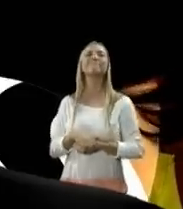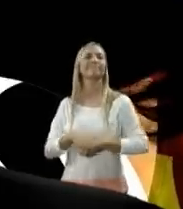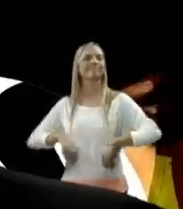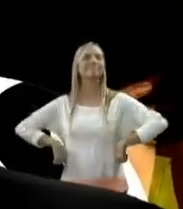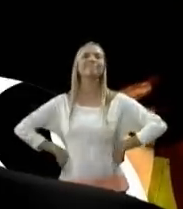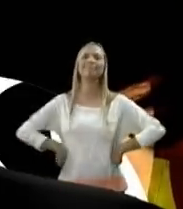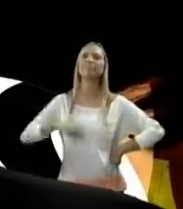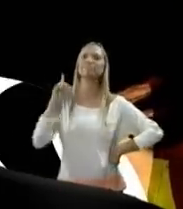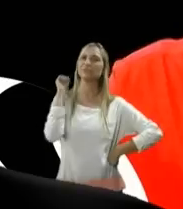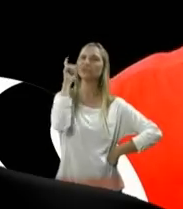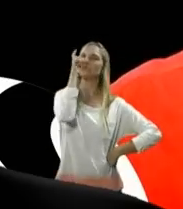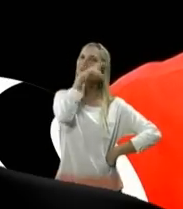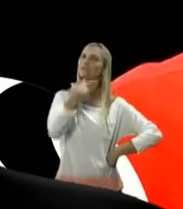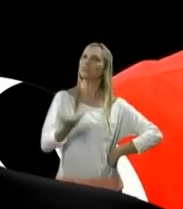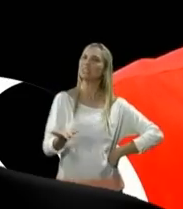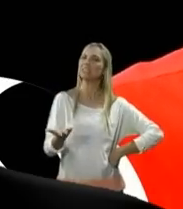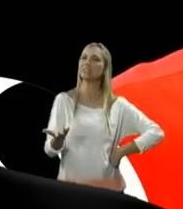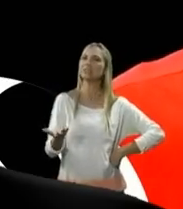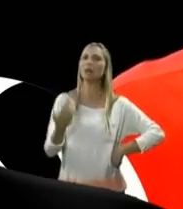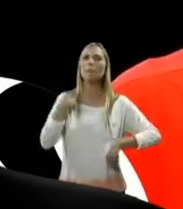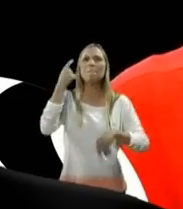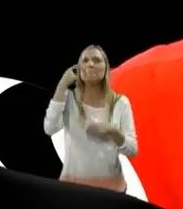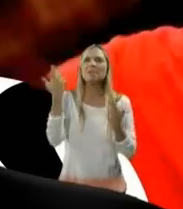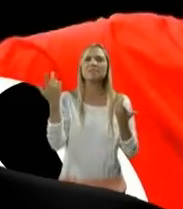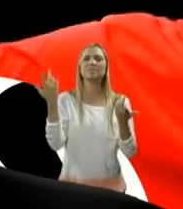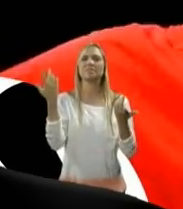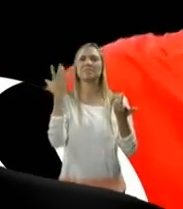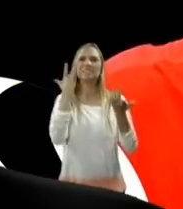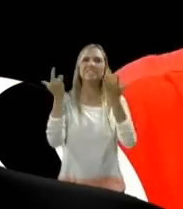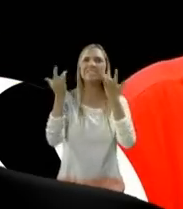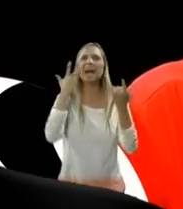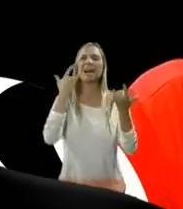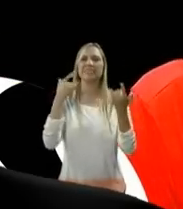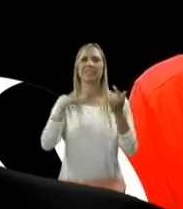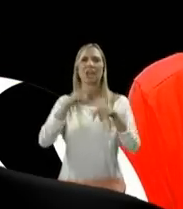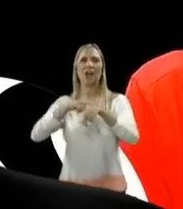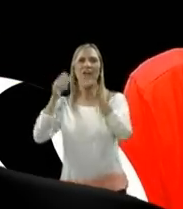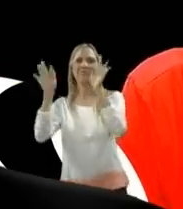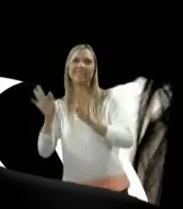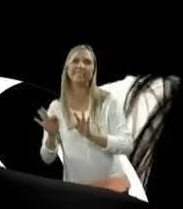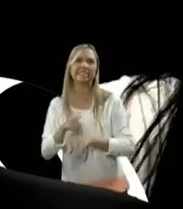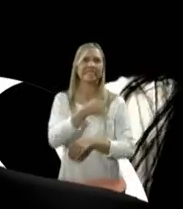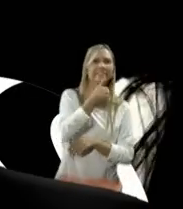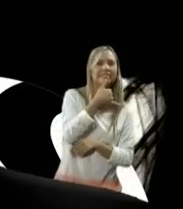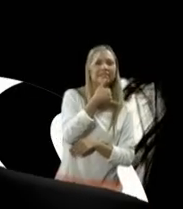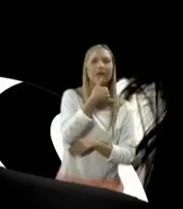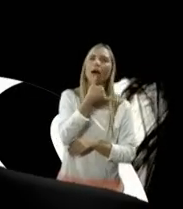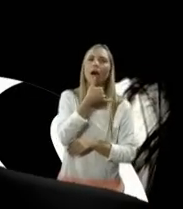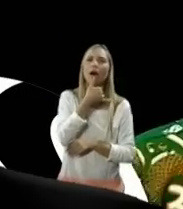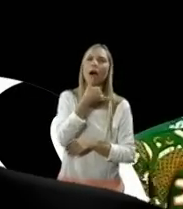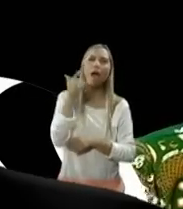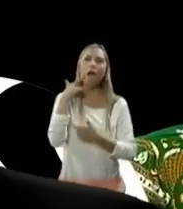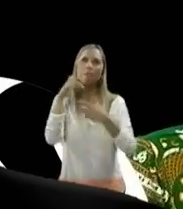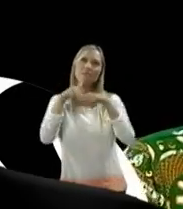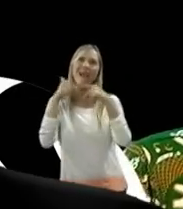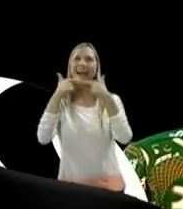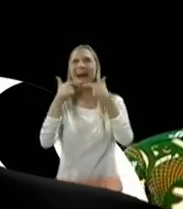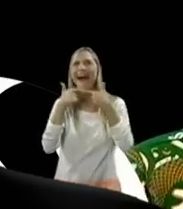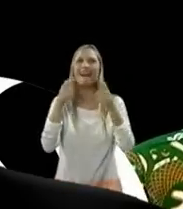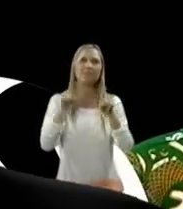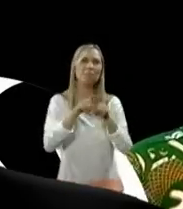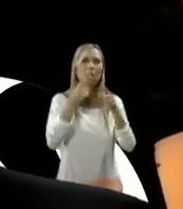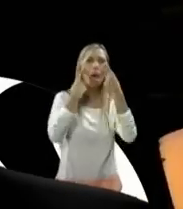Oxa, mas é muito difícil. Você acha que o símbolo do teatro é uma máscara feliz e outra triste? Por quê? Tragédia e comédia?